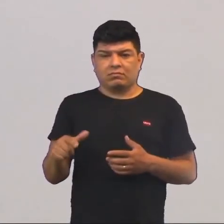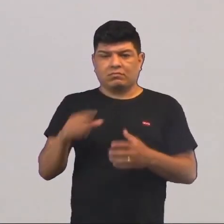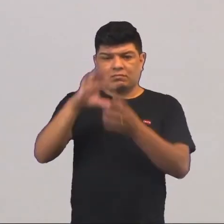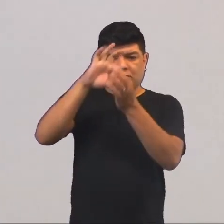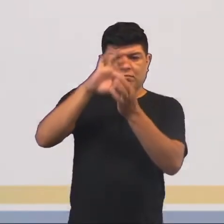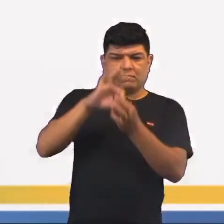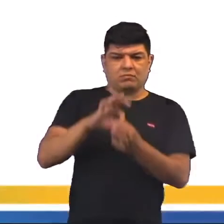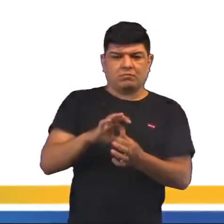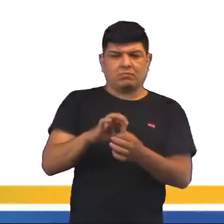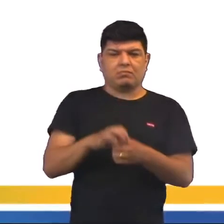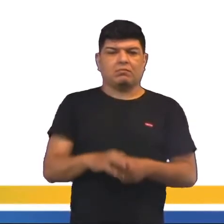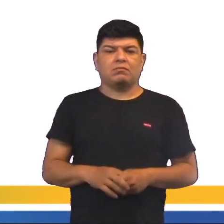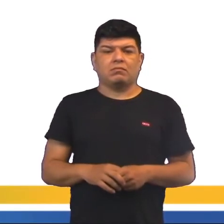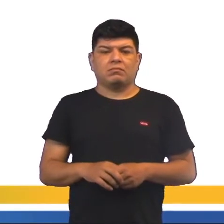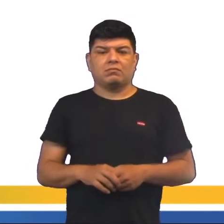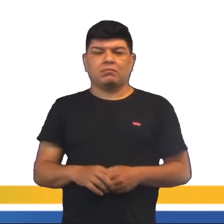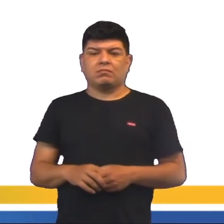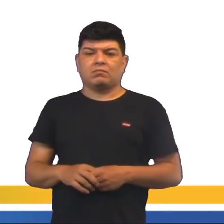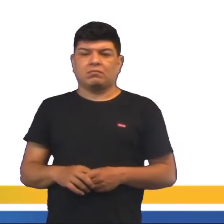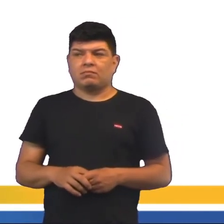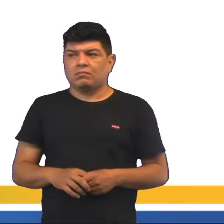coesão.